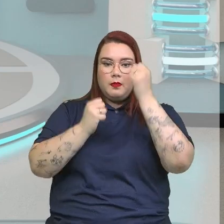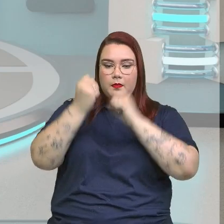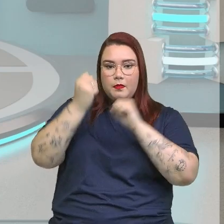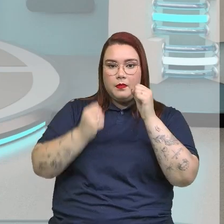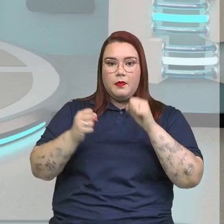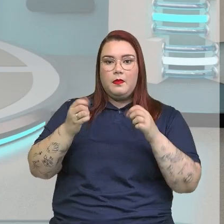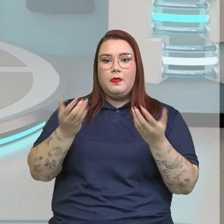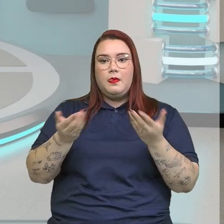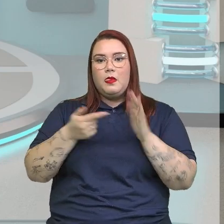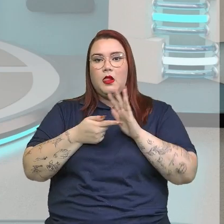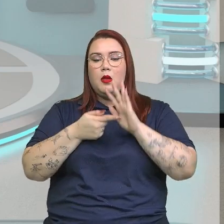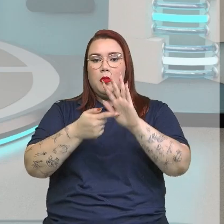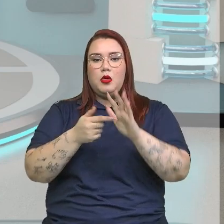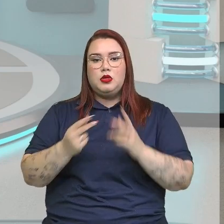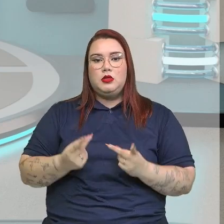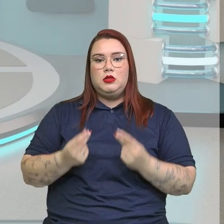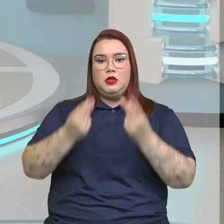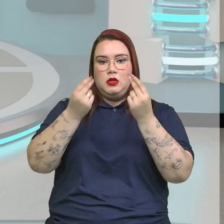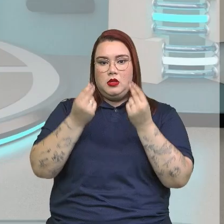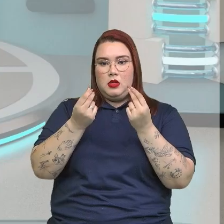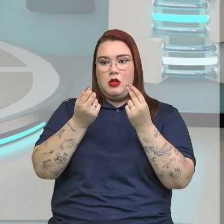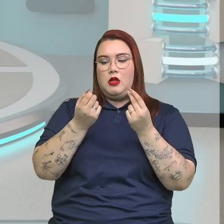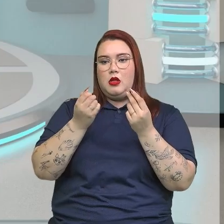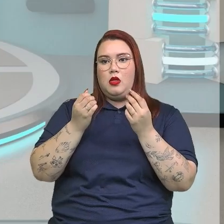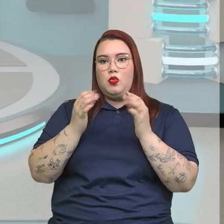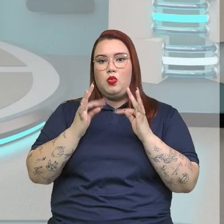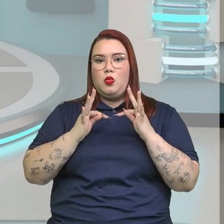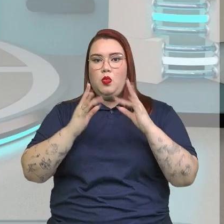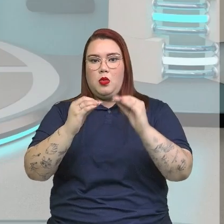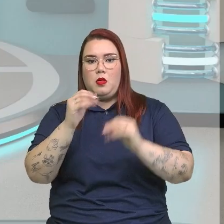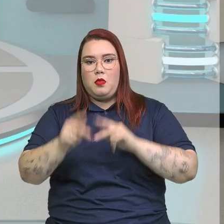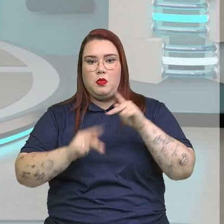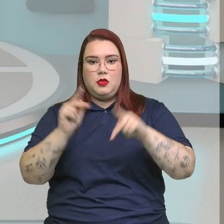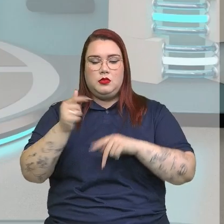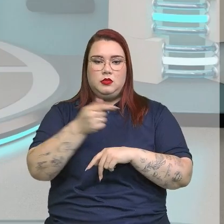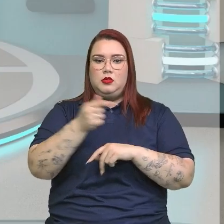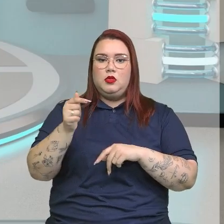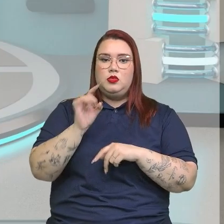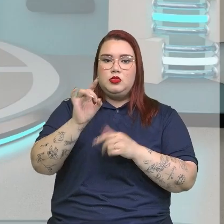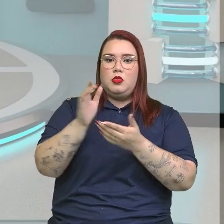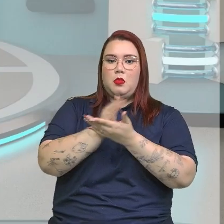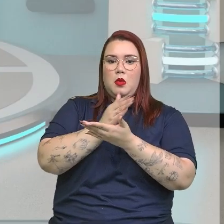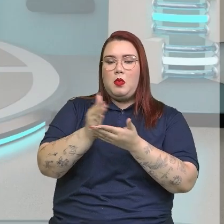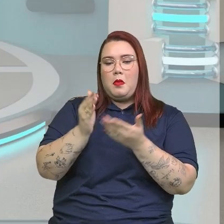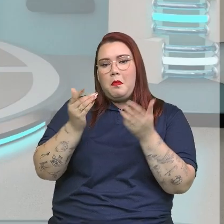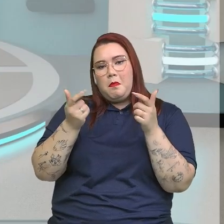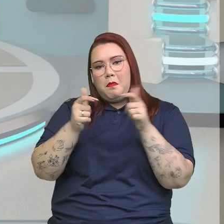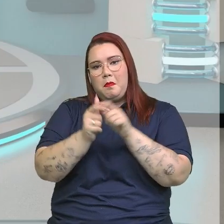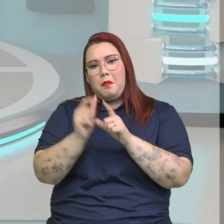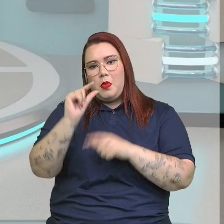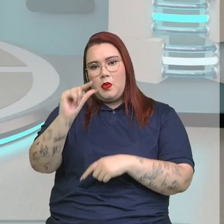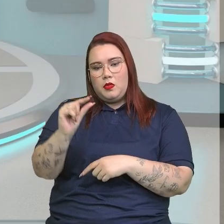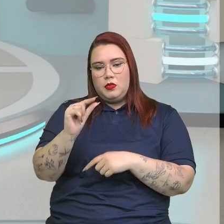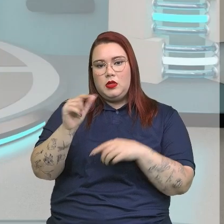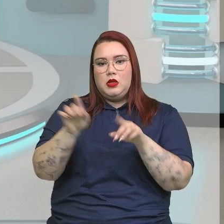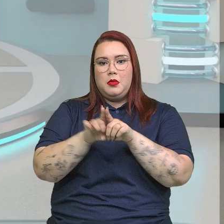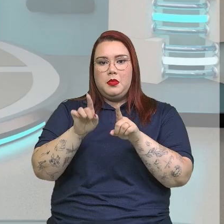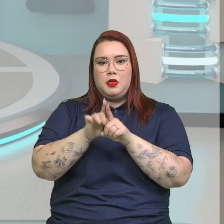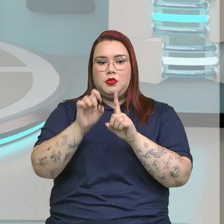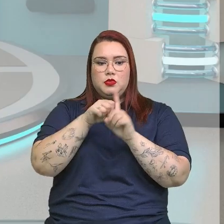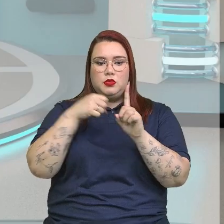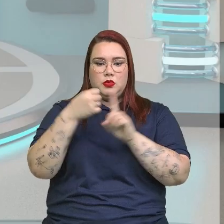trouxe riquezas de modo abrangente para toda a população, apenas para alguns, para poucos. E as desigualdades